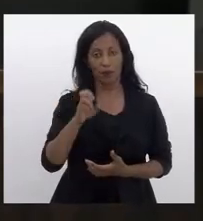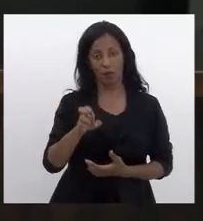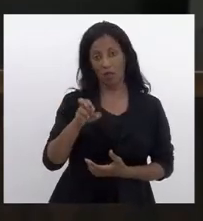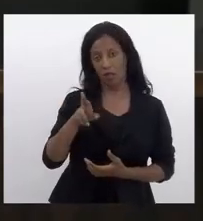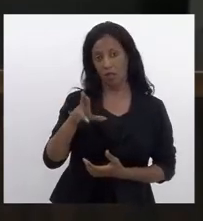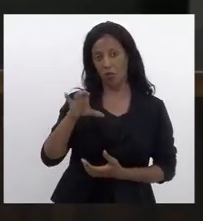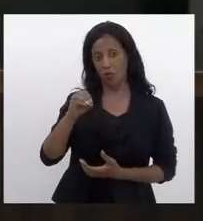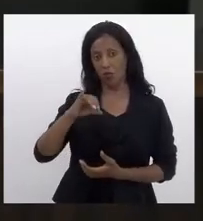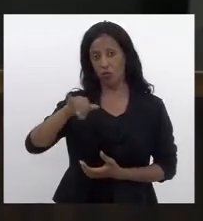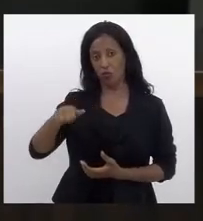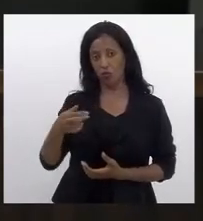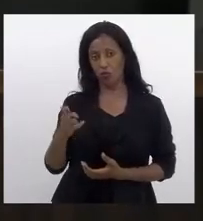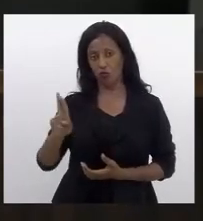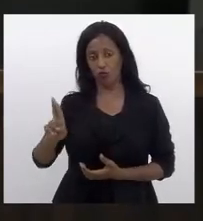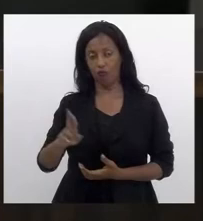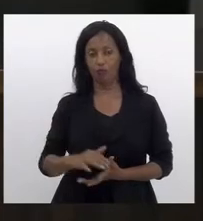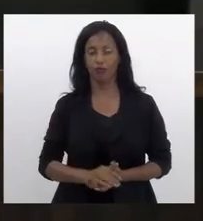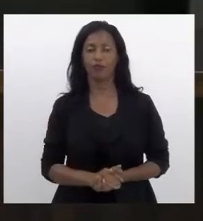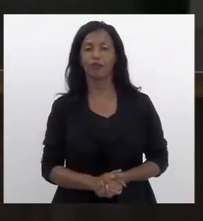Júnior.